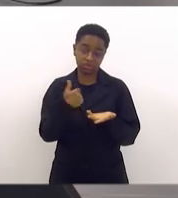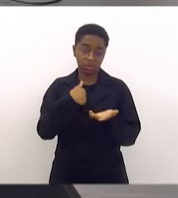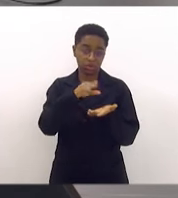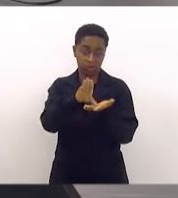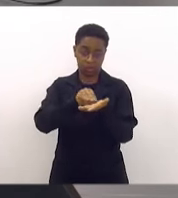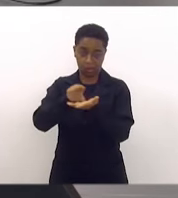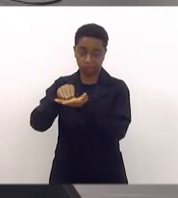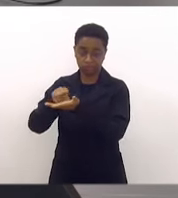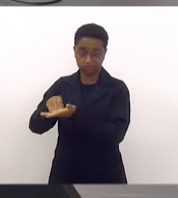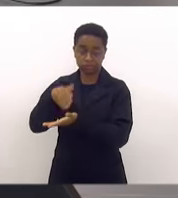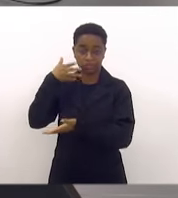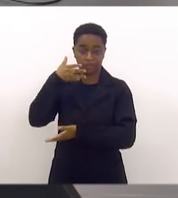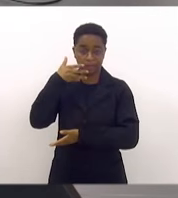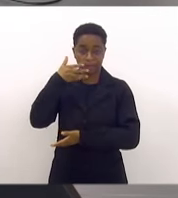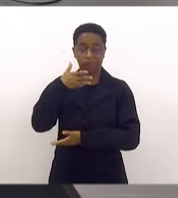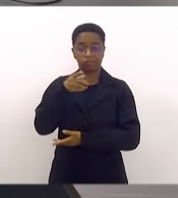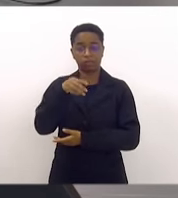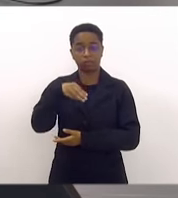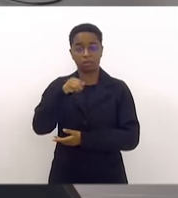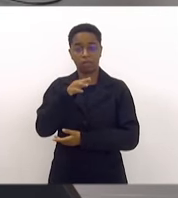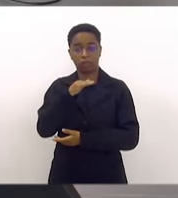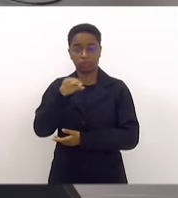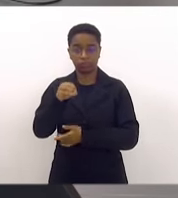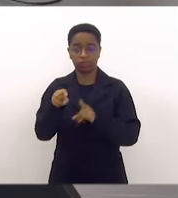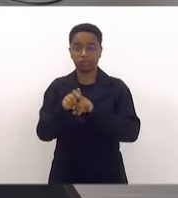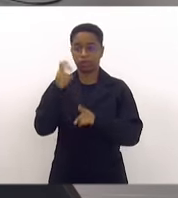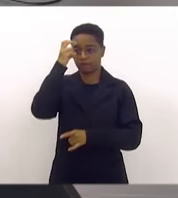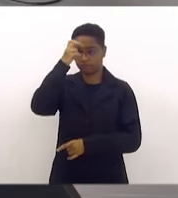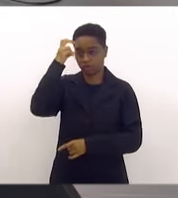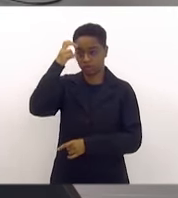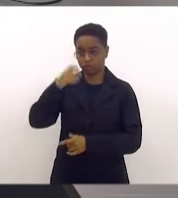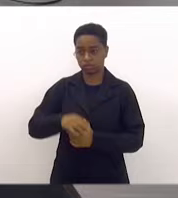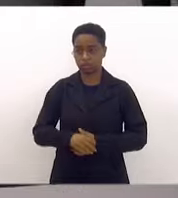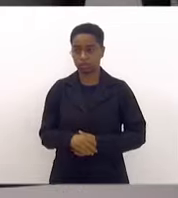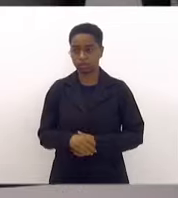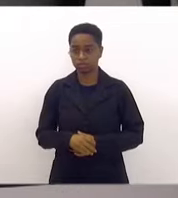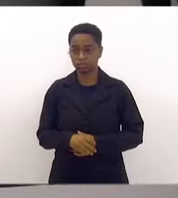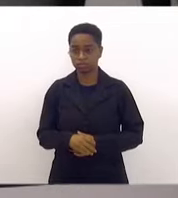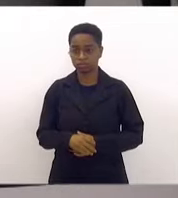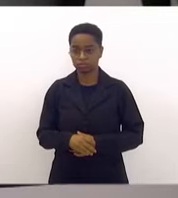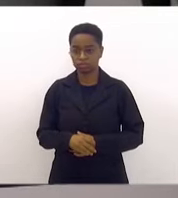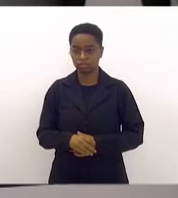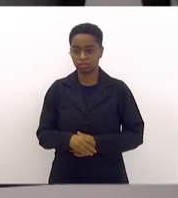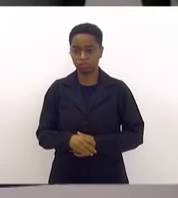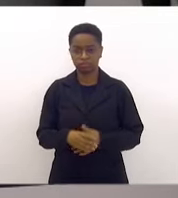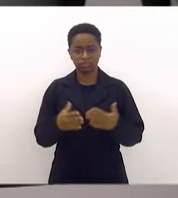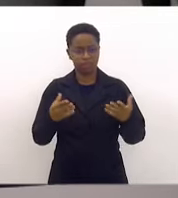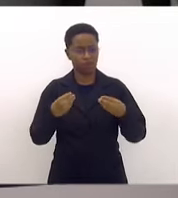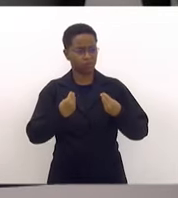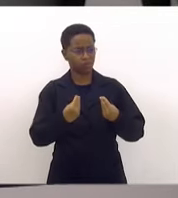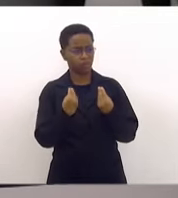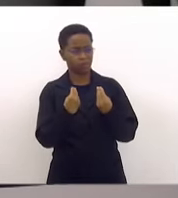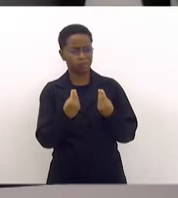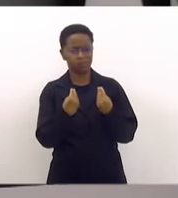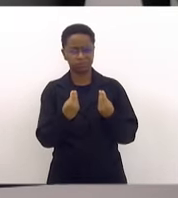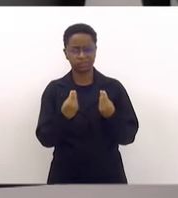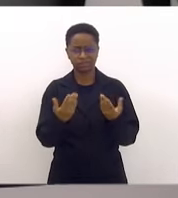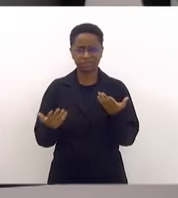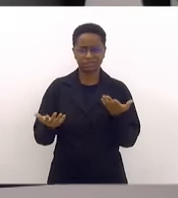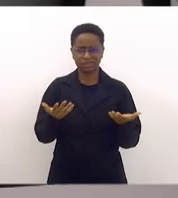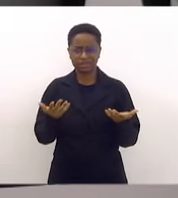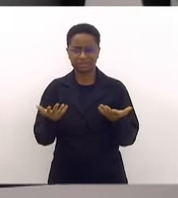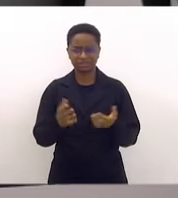palavras do Márcio Glauber a min e da Verônica minha também Ô isso uma Façanha Desculpa tive que me